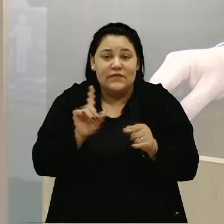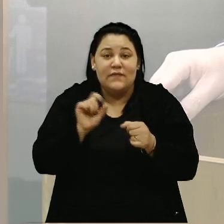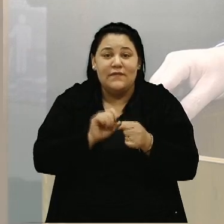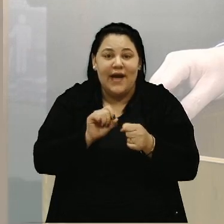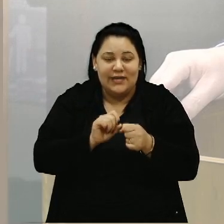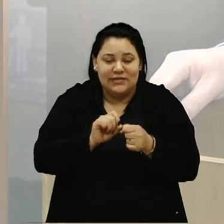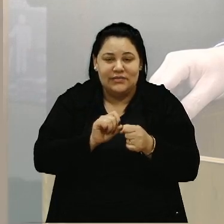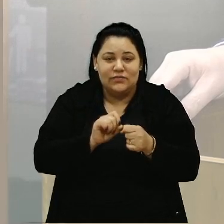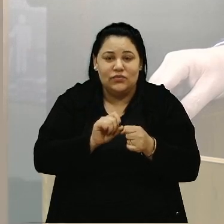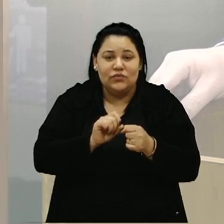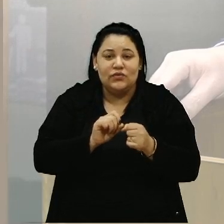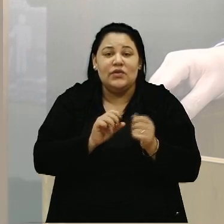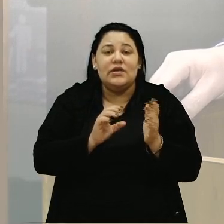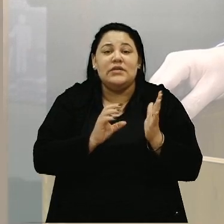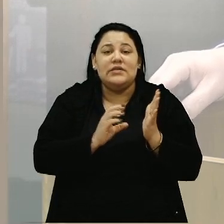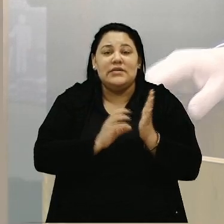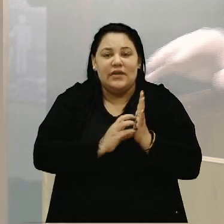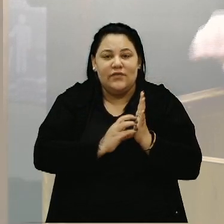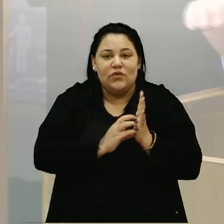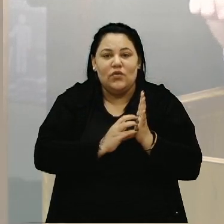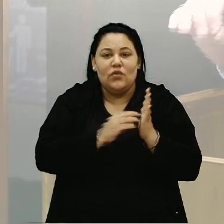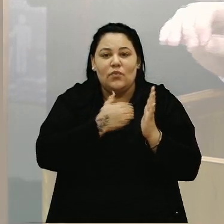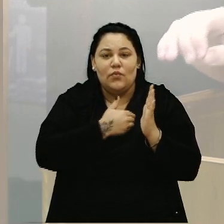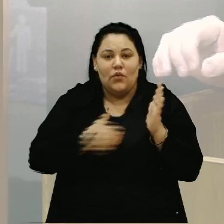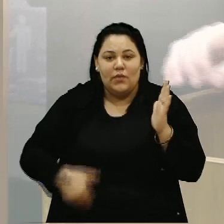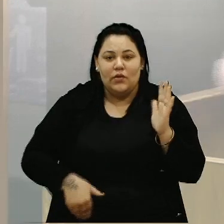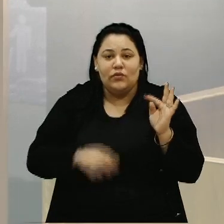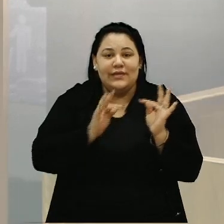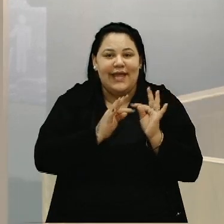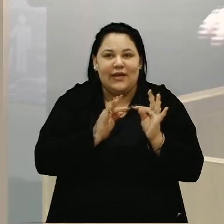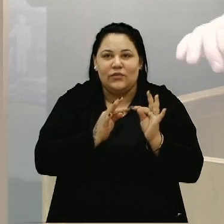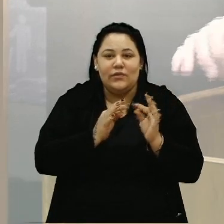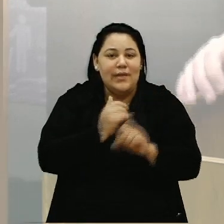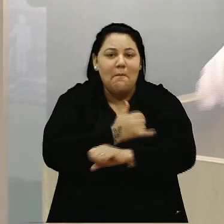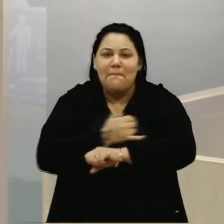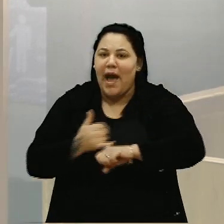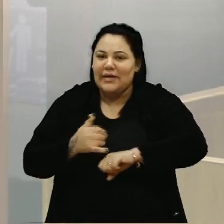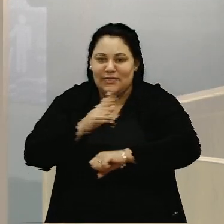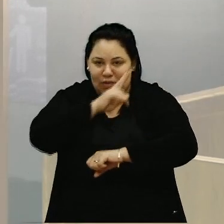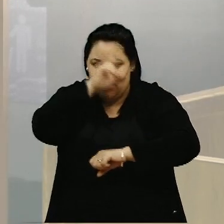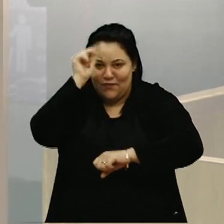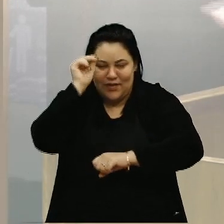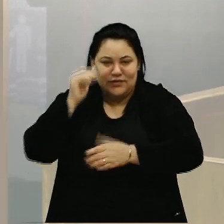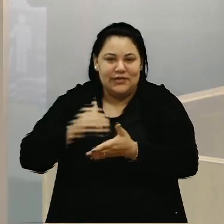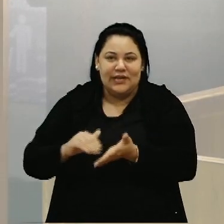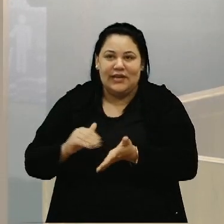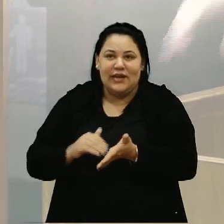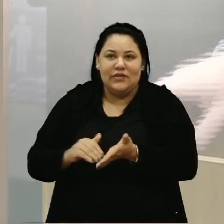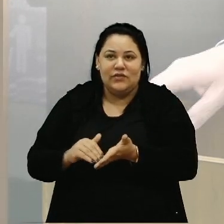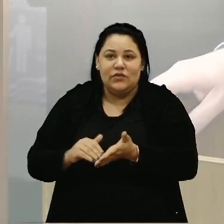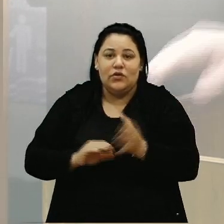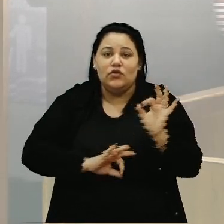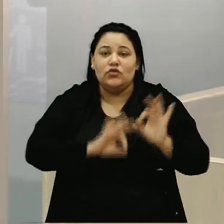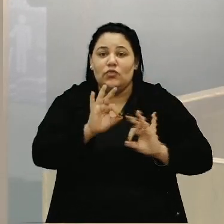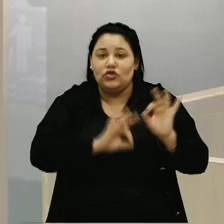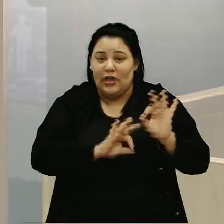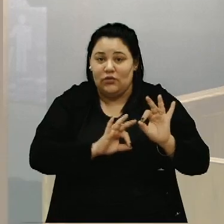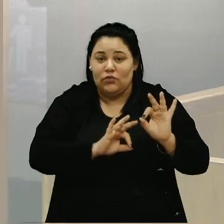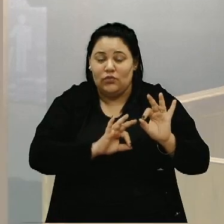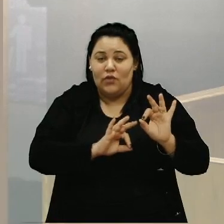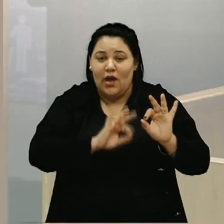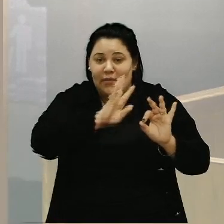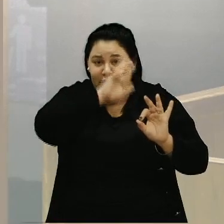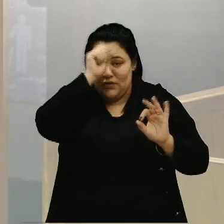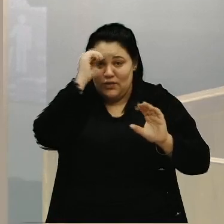servidores públicos, técnicos, não passa pela mão do prefeito, não passa pela mão do secretário. Os projetos a prefeitura encaminha, mas